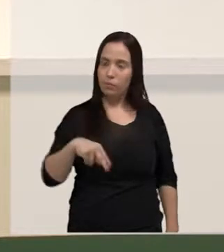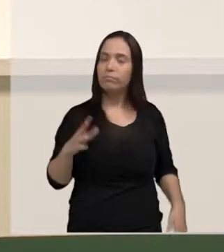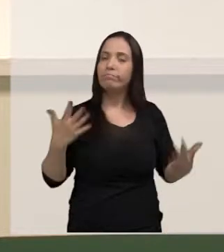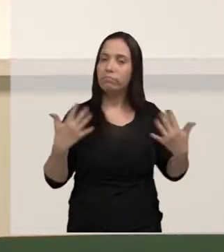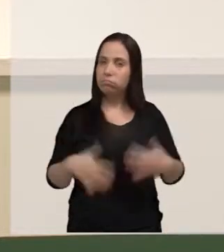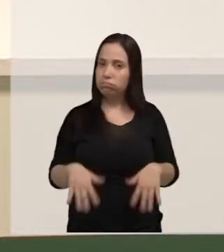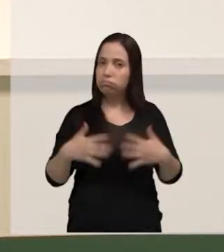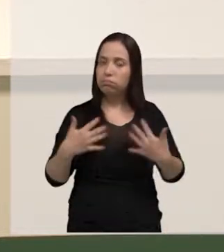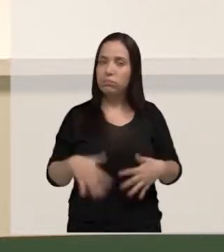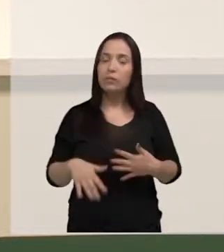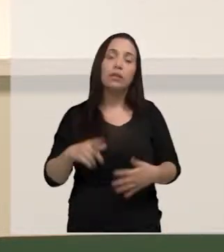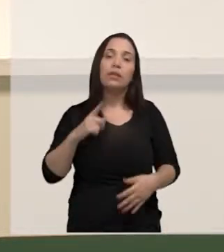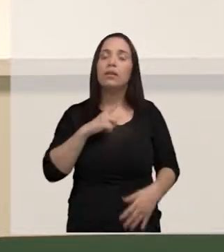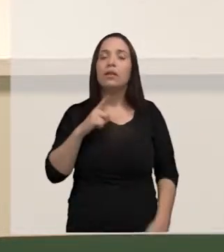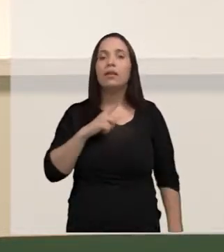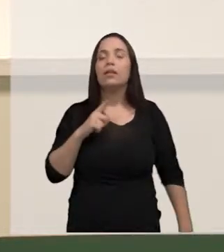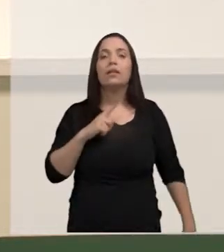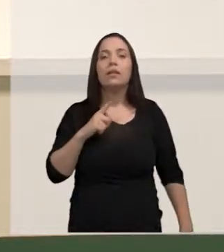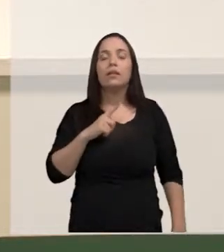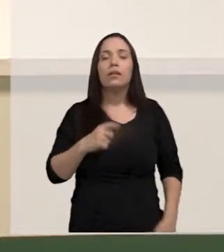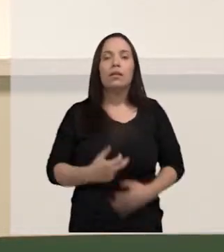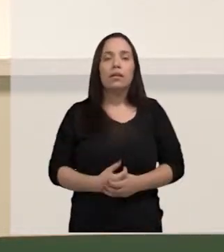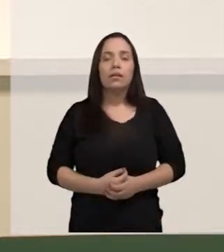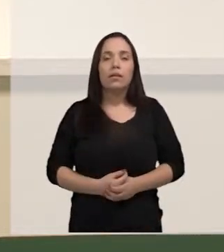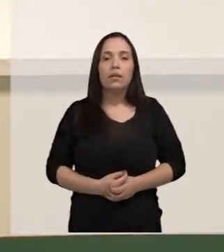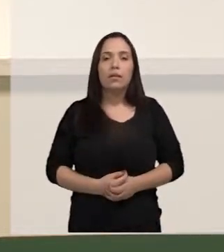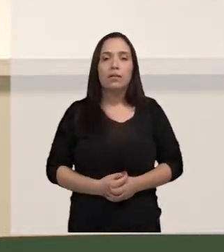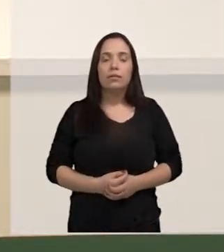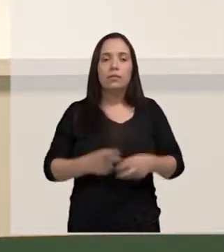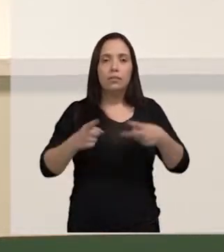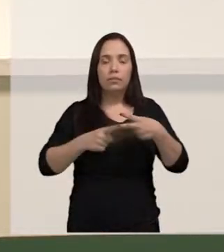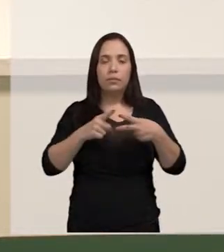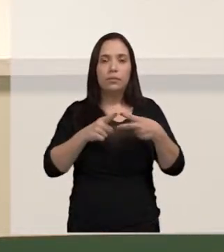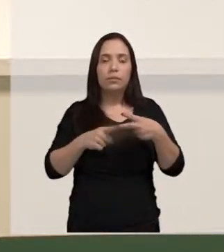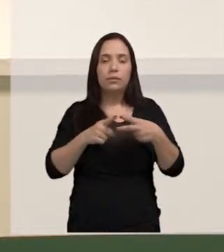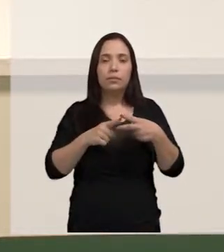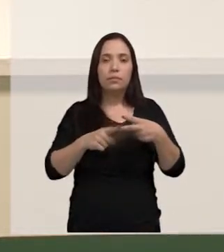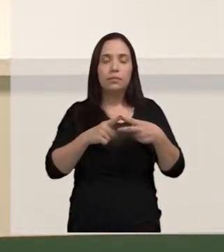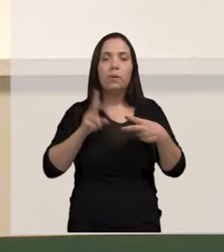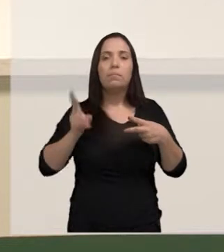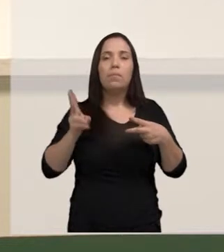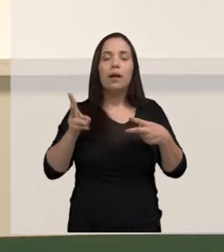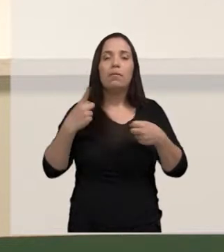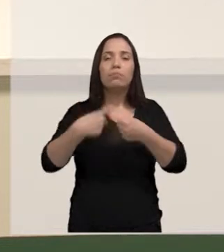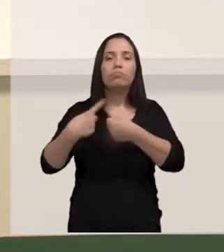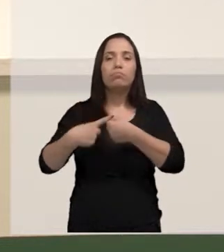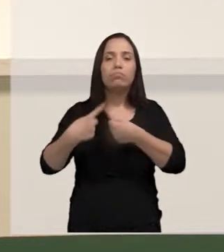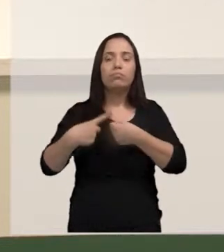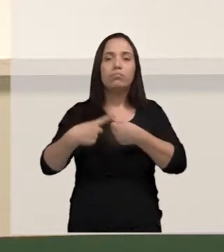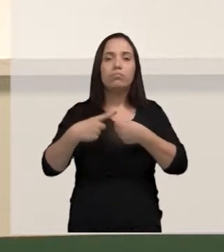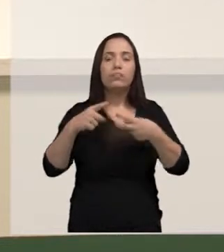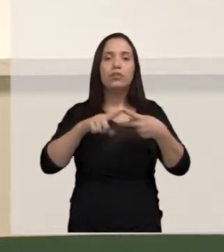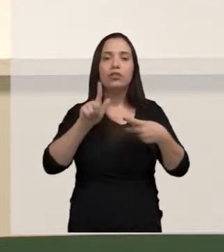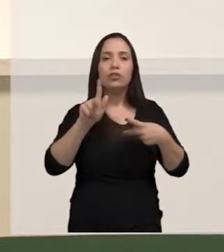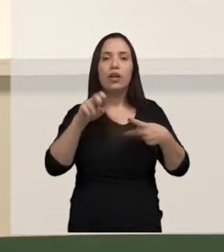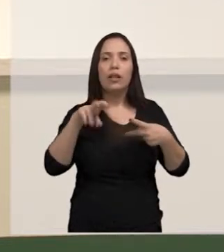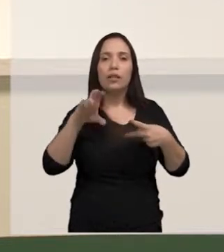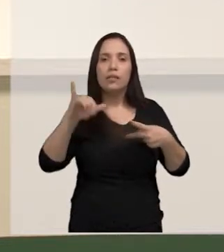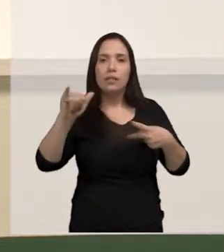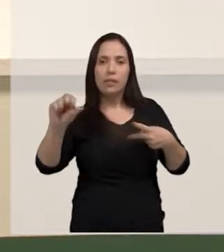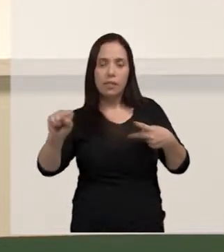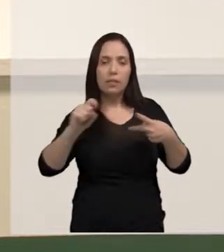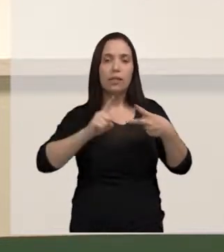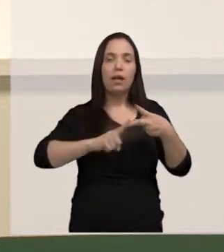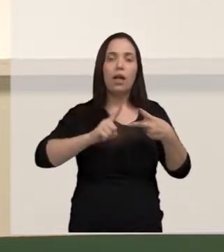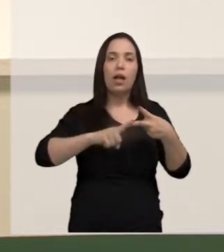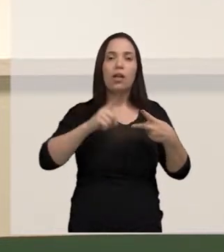né? Do prefeito. Esses dois aqui você pode literalmente falar conjuntamente deles, são da mesma região do Inhamuns. Genesias Noronha e Domingos